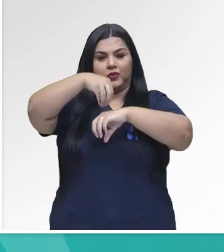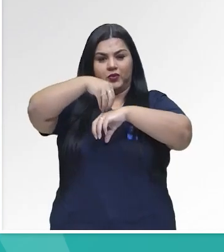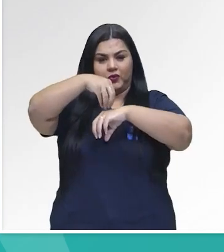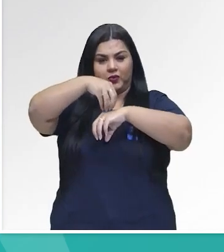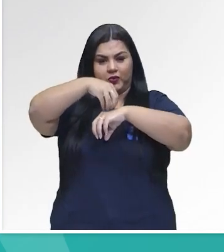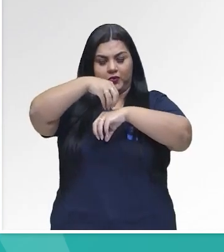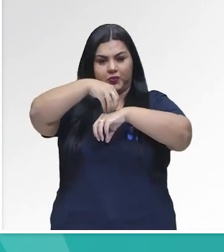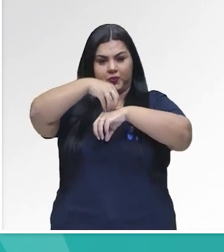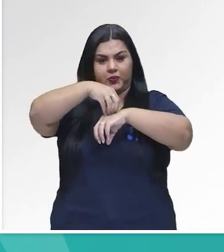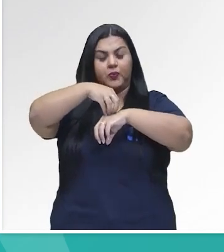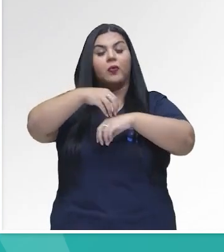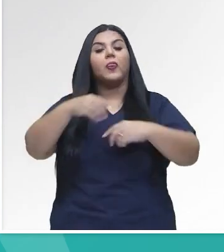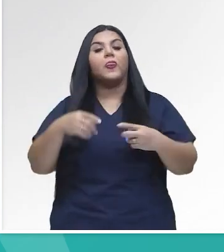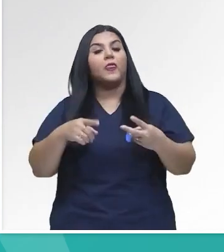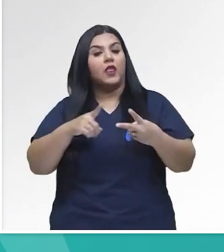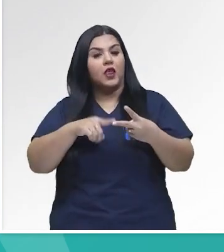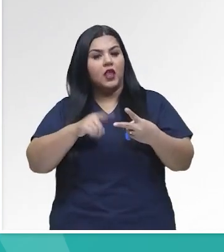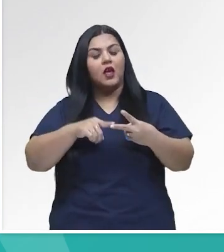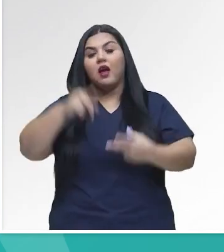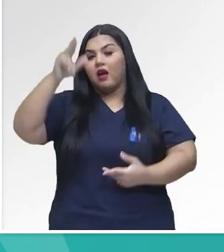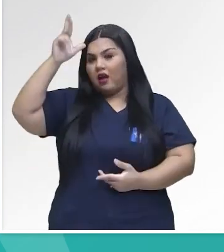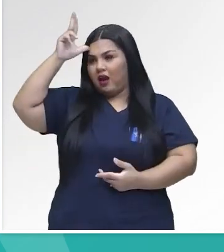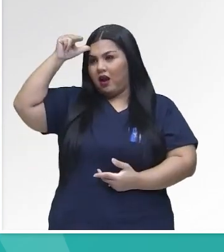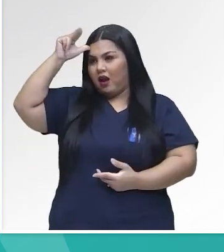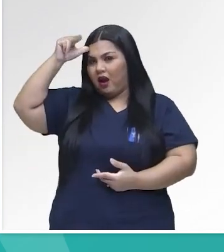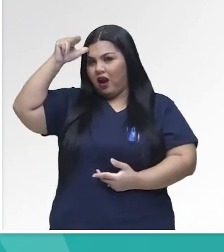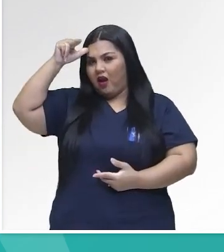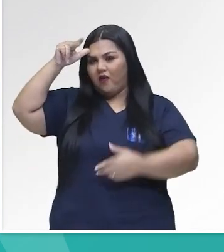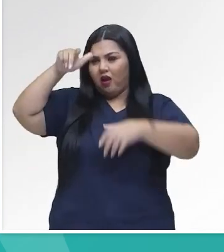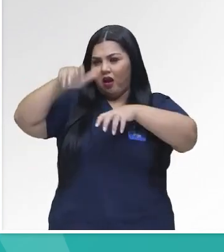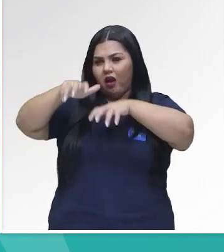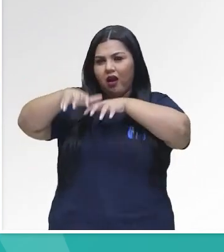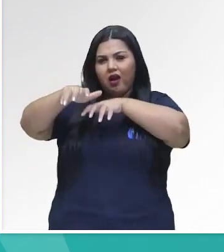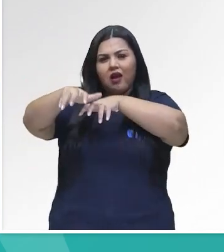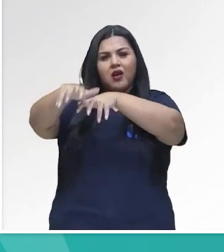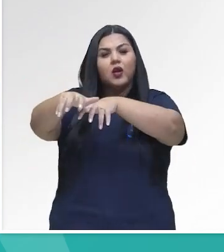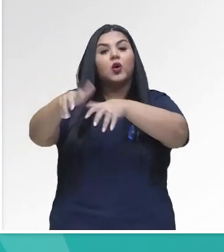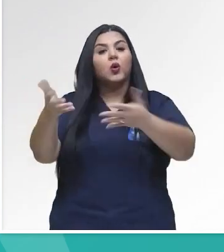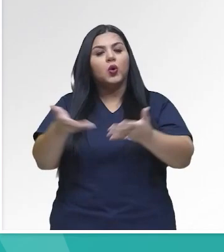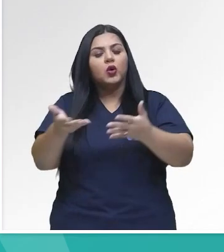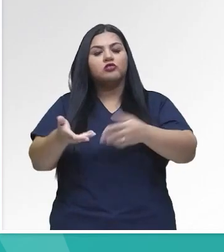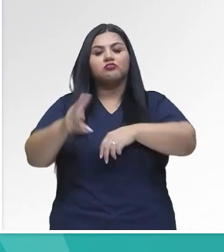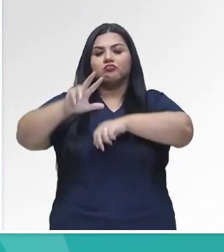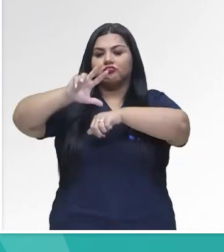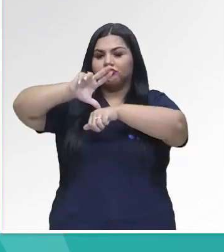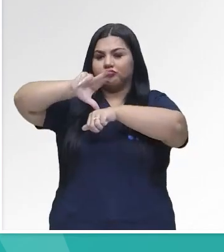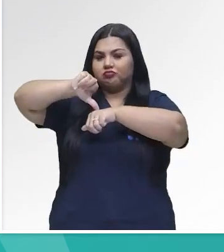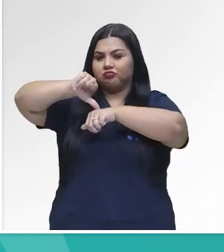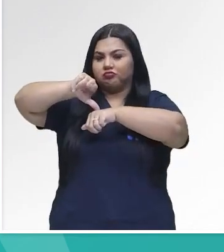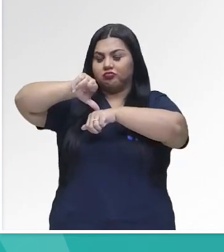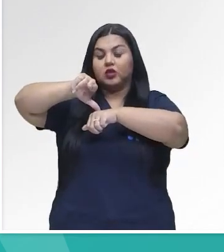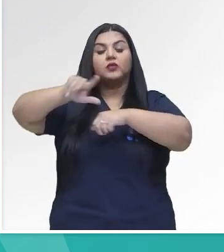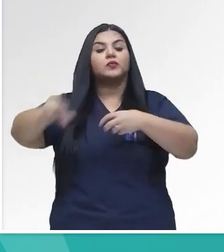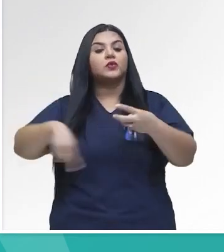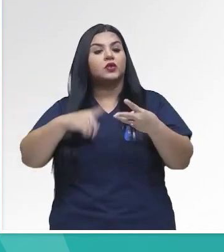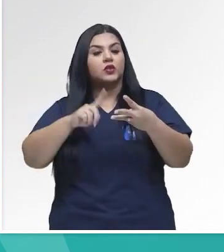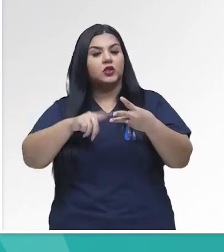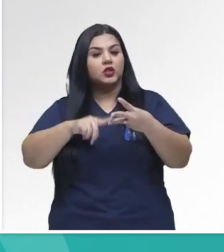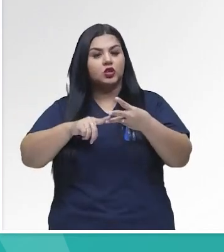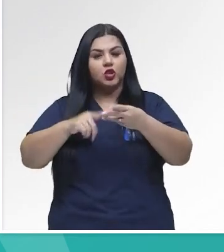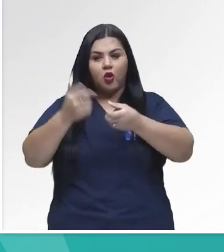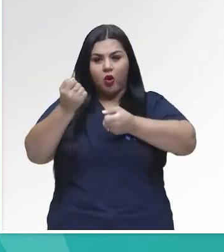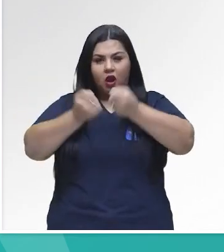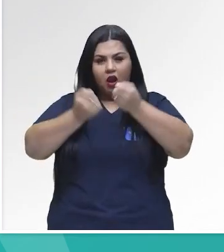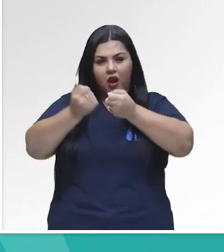representavam os peões. A cavalaria, que hoje é formada pelos cavalos. Os carros de